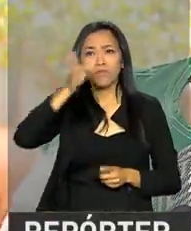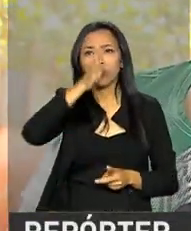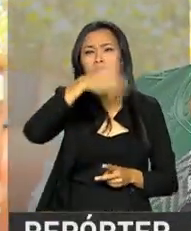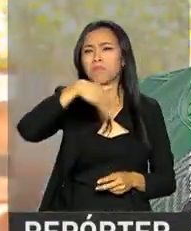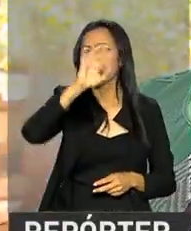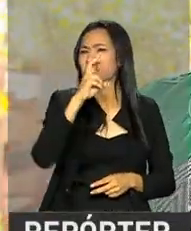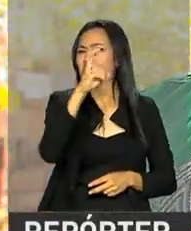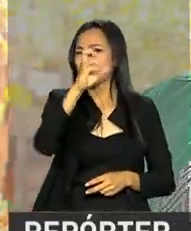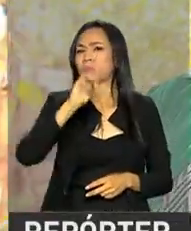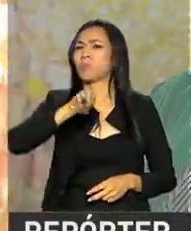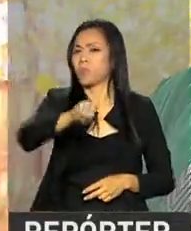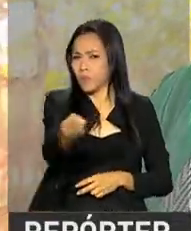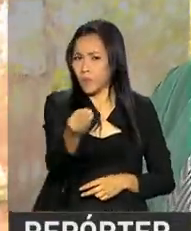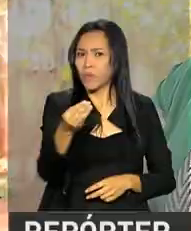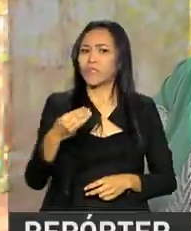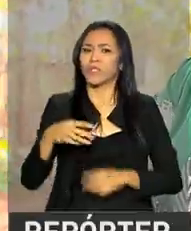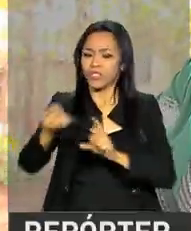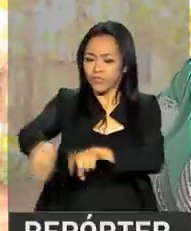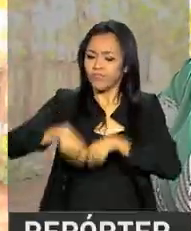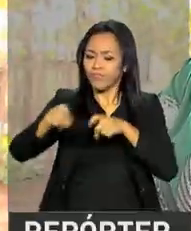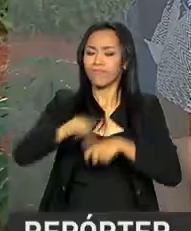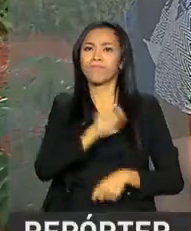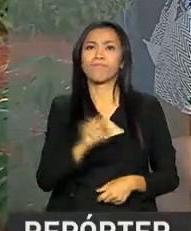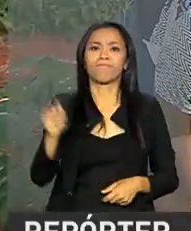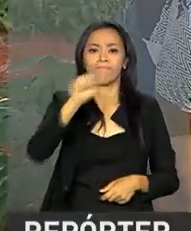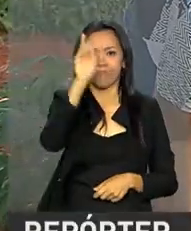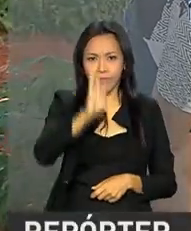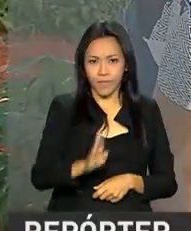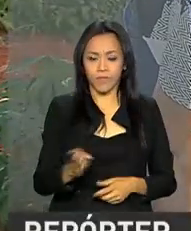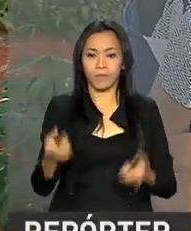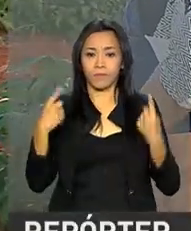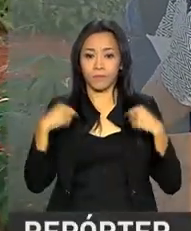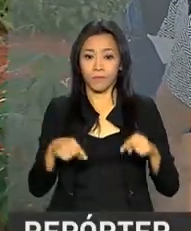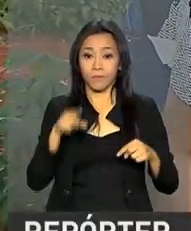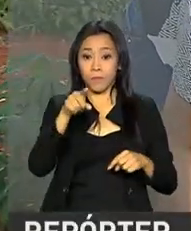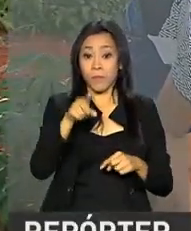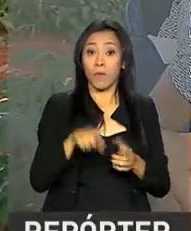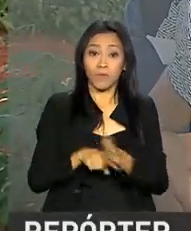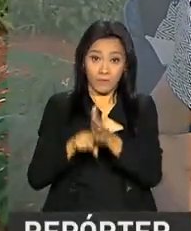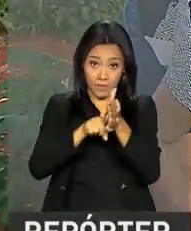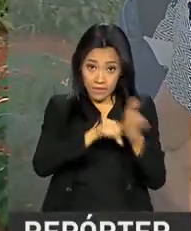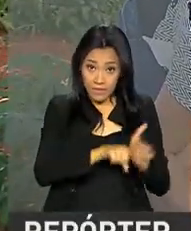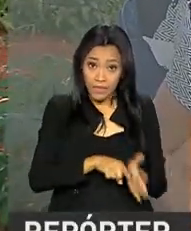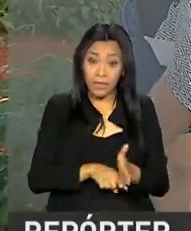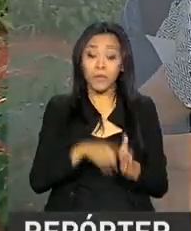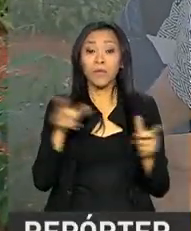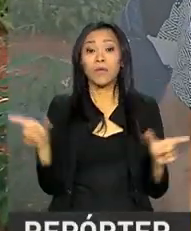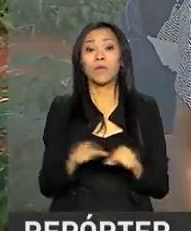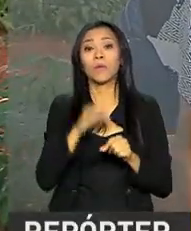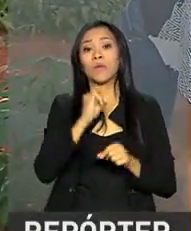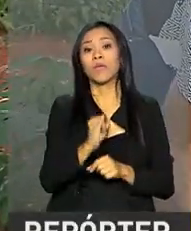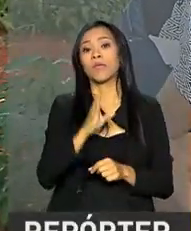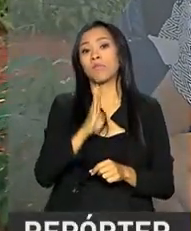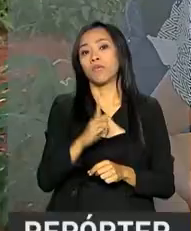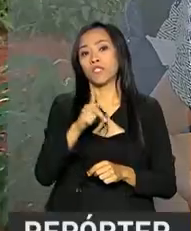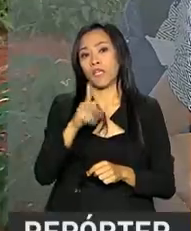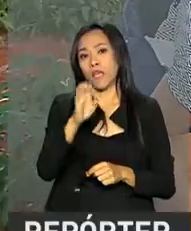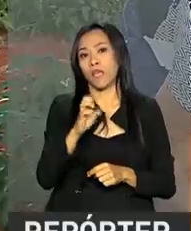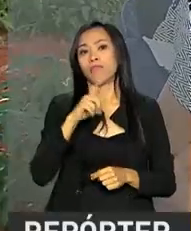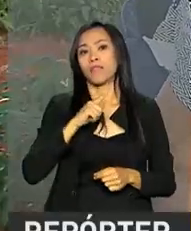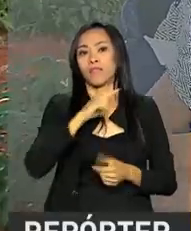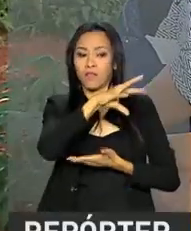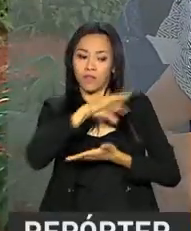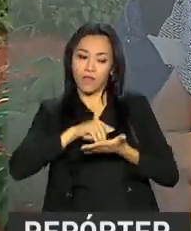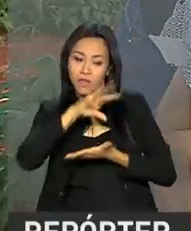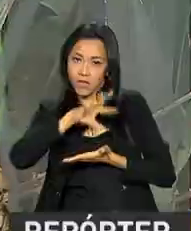de propriedades agropecuárias em todo o país com o censo o ibge vai reunir informações atualizadas sobre o perfil rural do